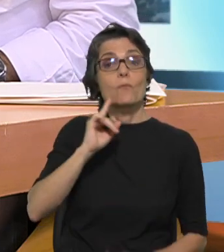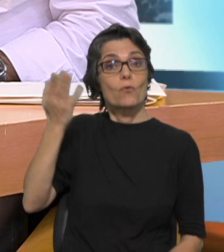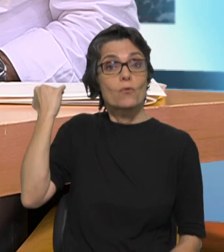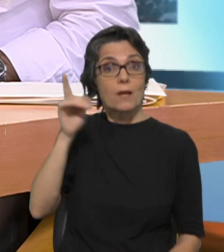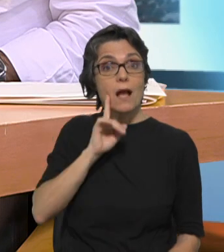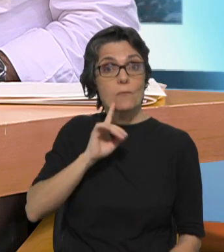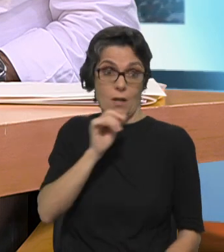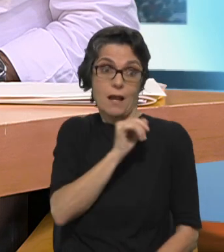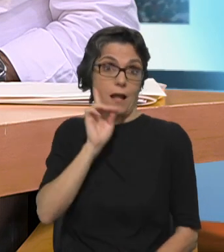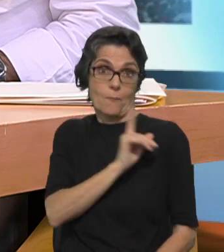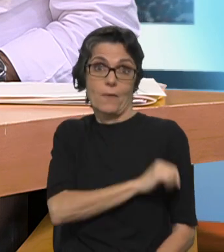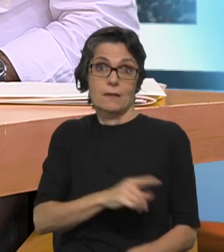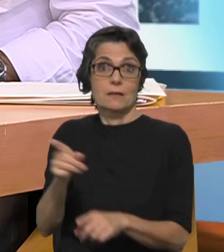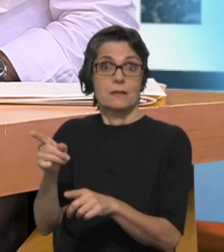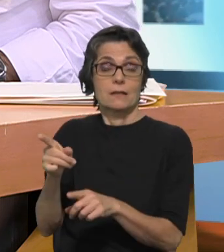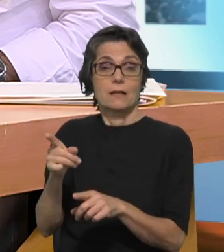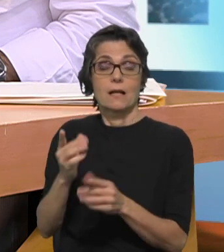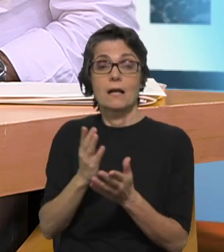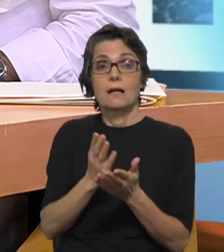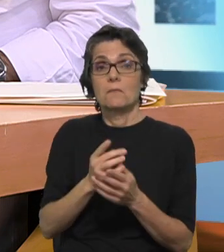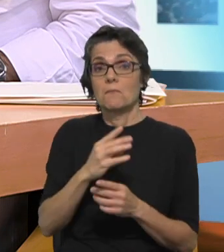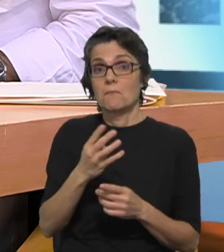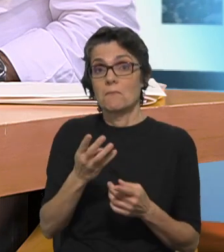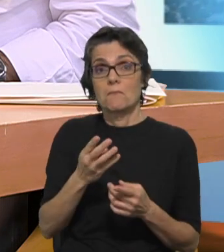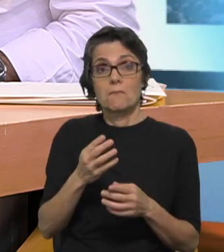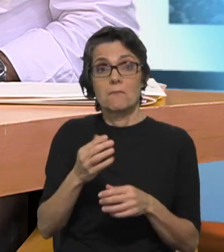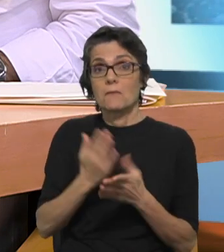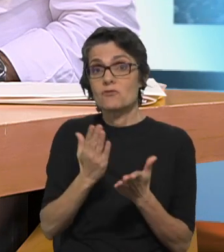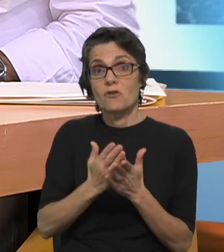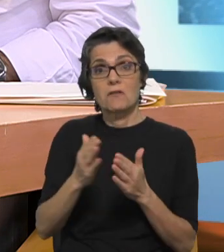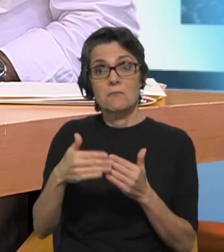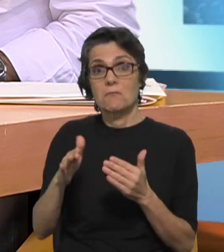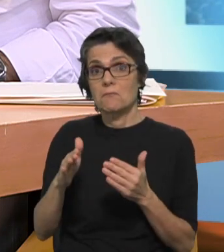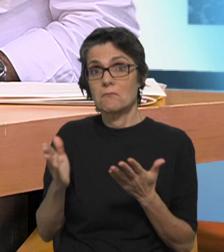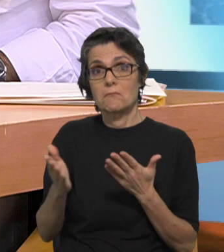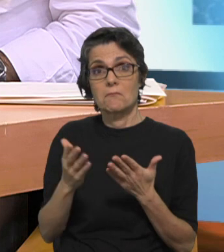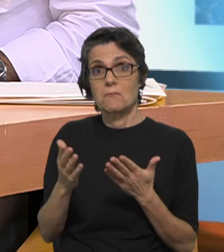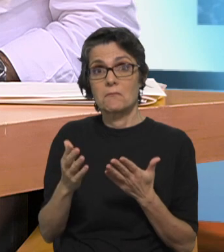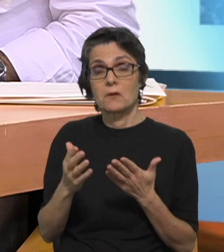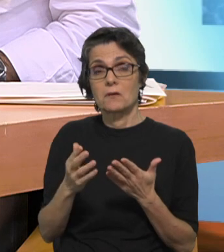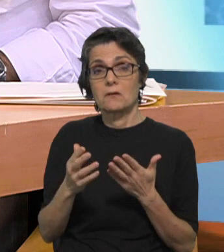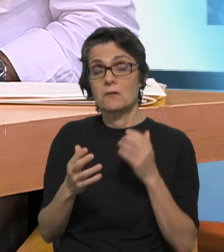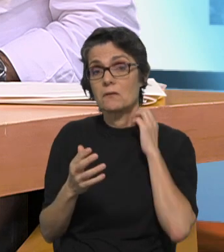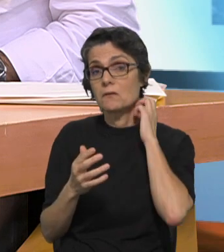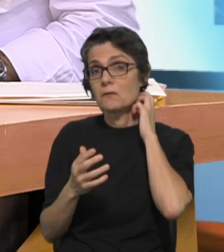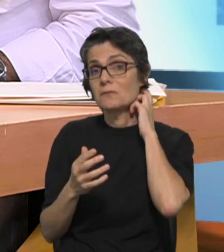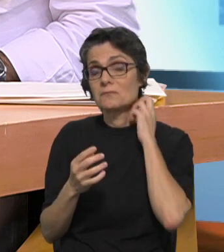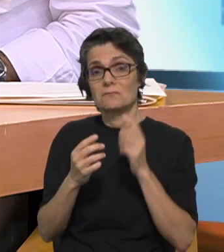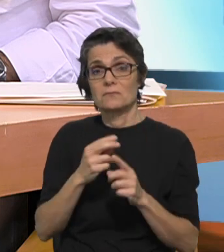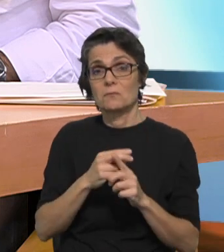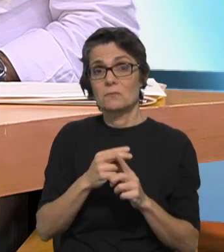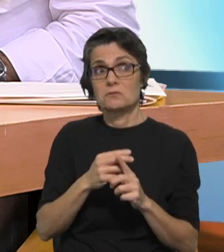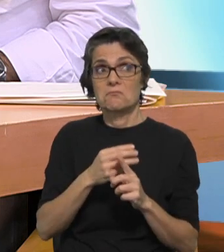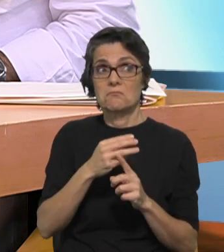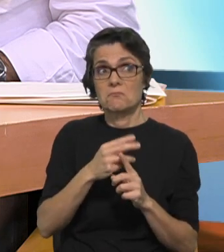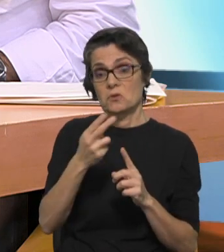as raparigas, saíam da escola normalmente com 3 anos ou 2 anos de escola, porque tinham